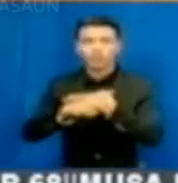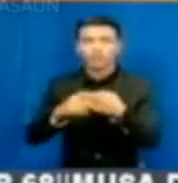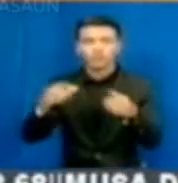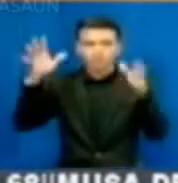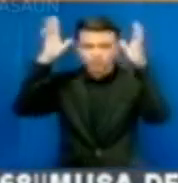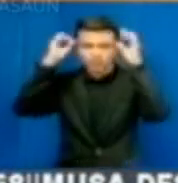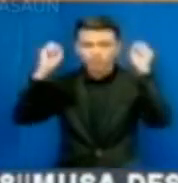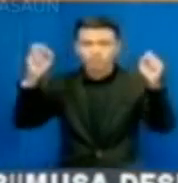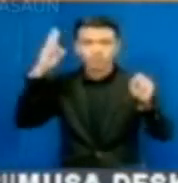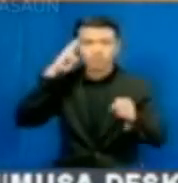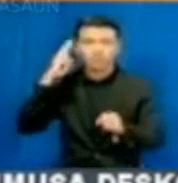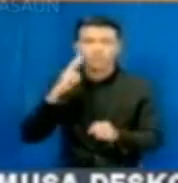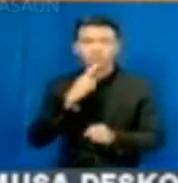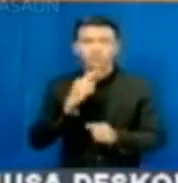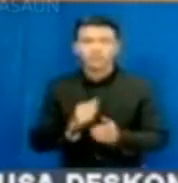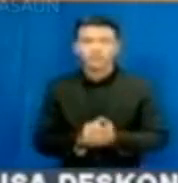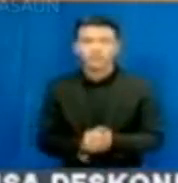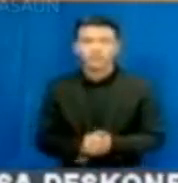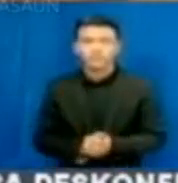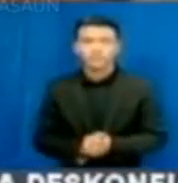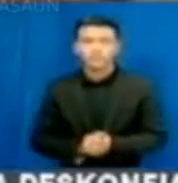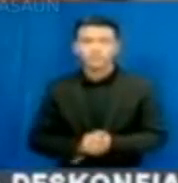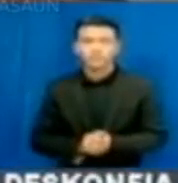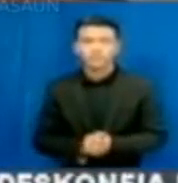Presidente da República, José Ramos Horta.